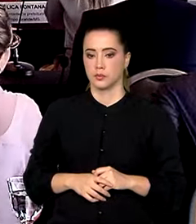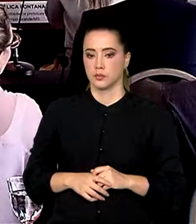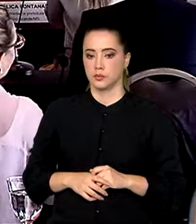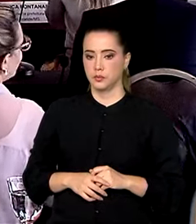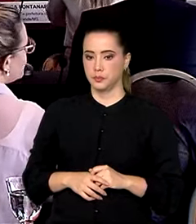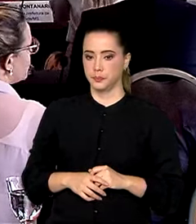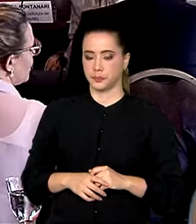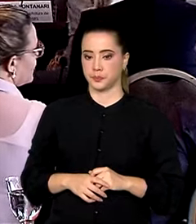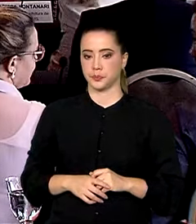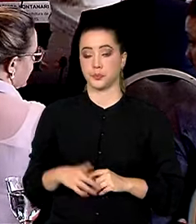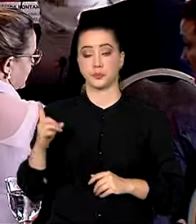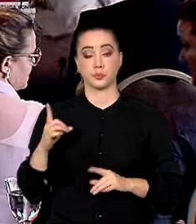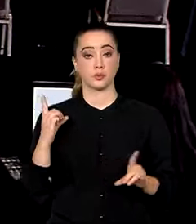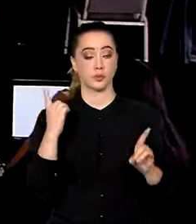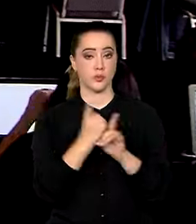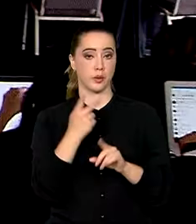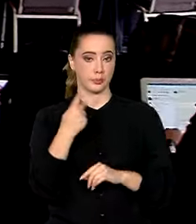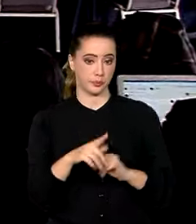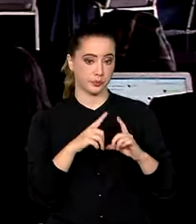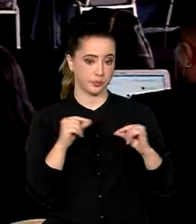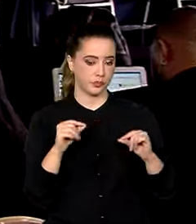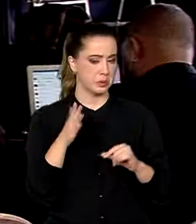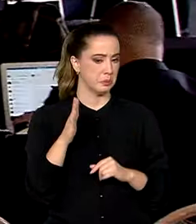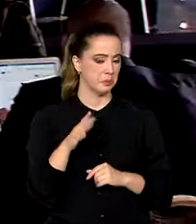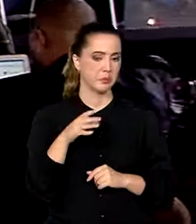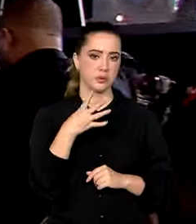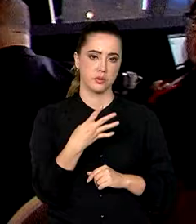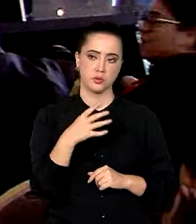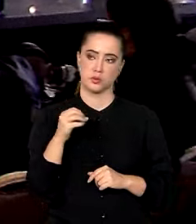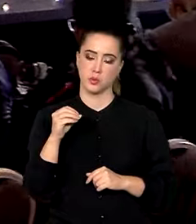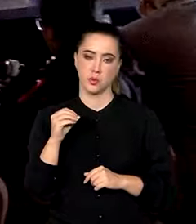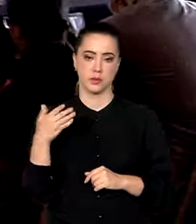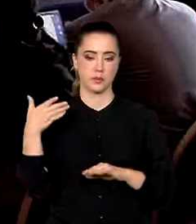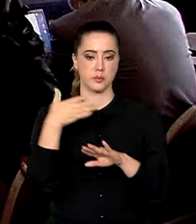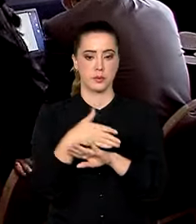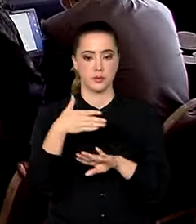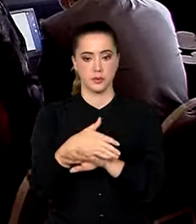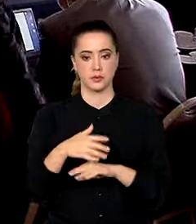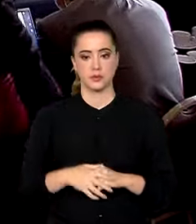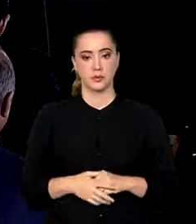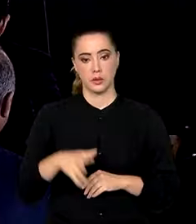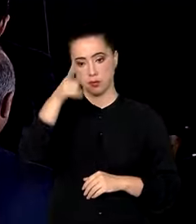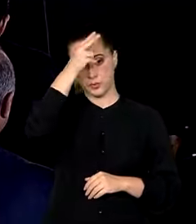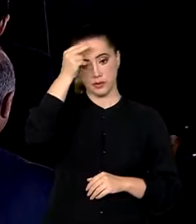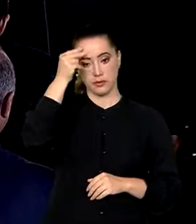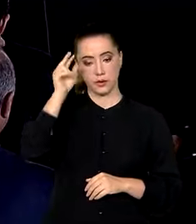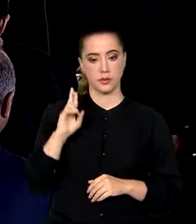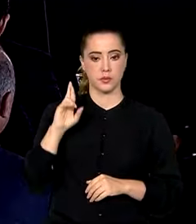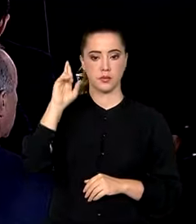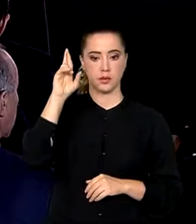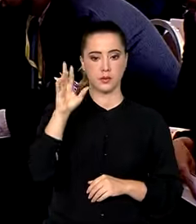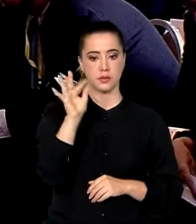encontro no Clube Naval em Brasília reúne pelo menos 400 participantes. Prefeitos,